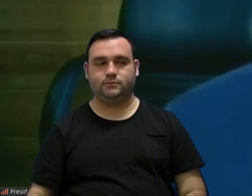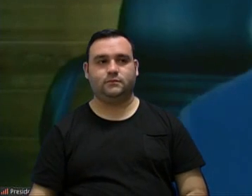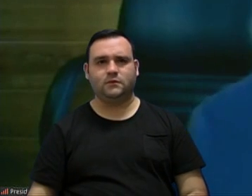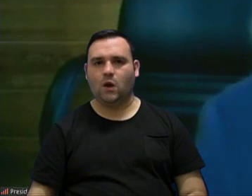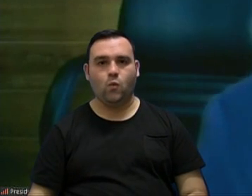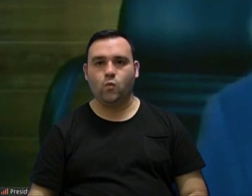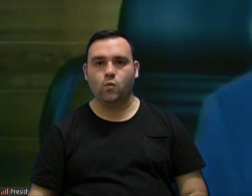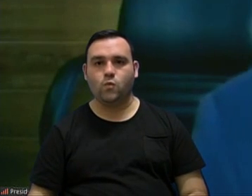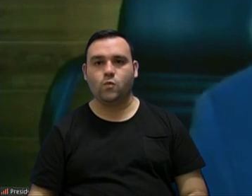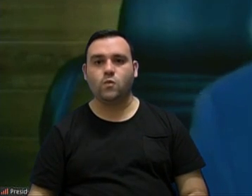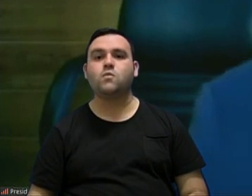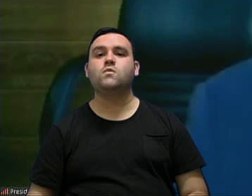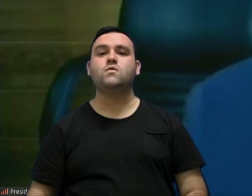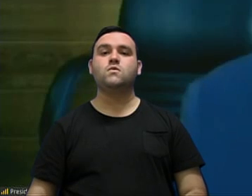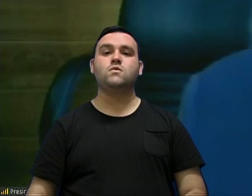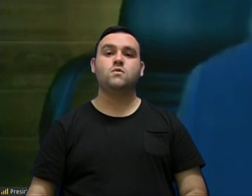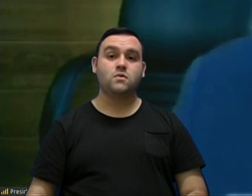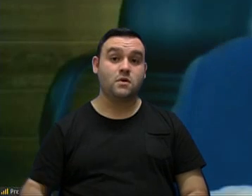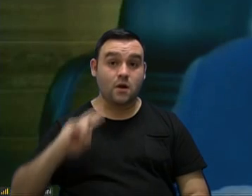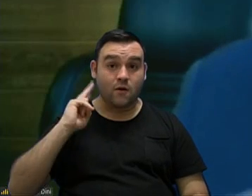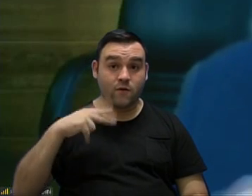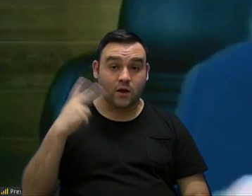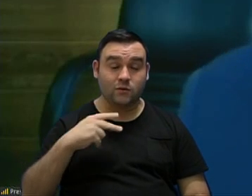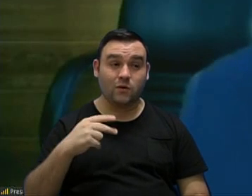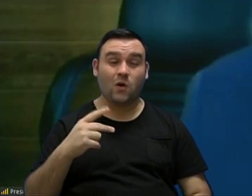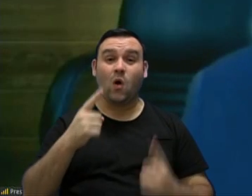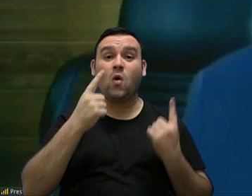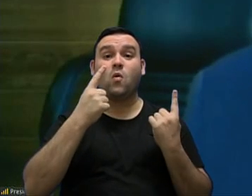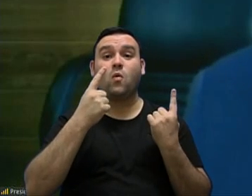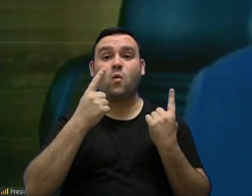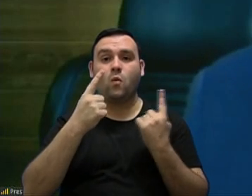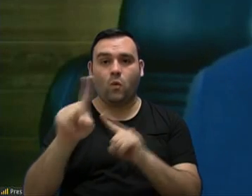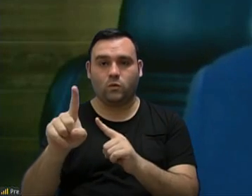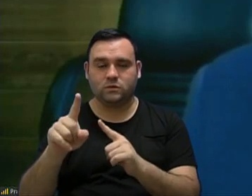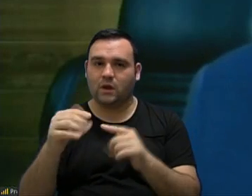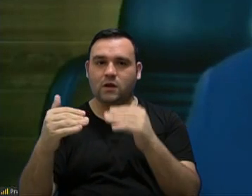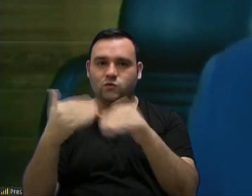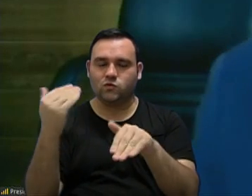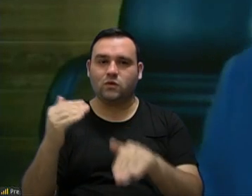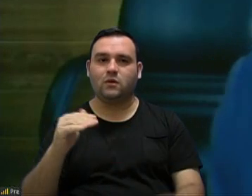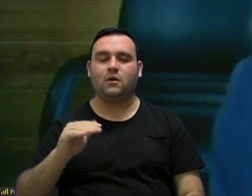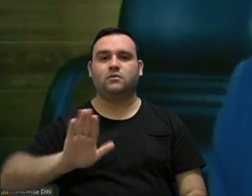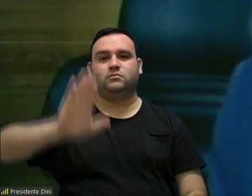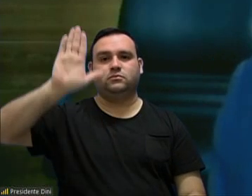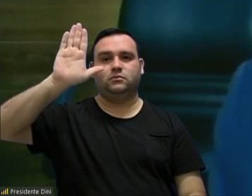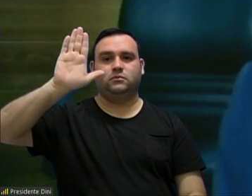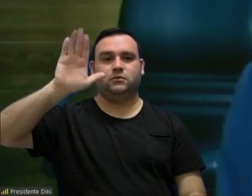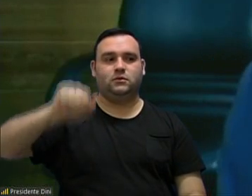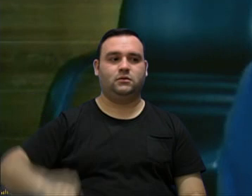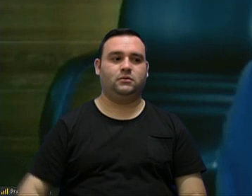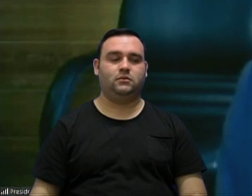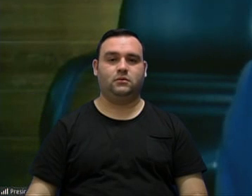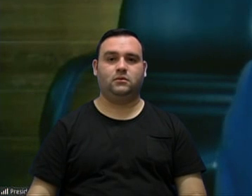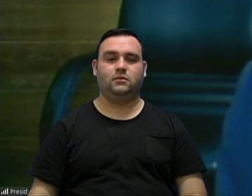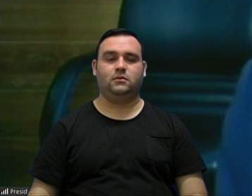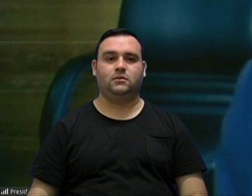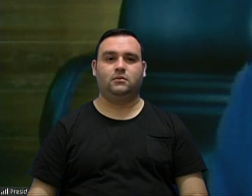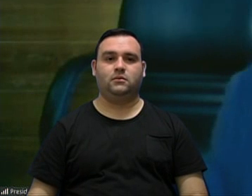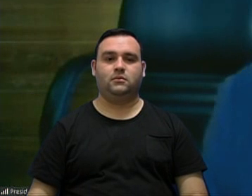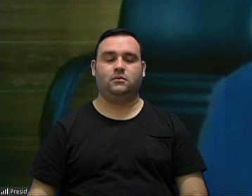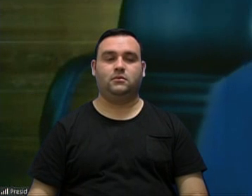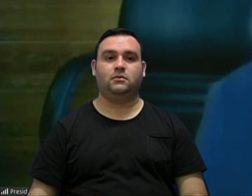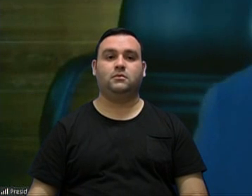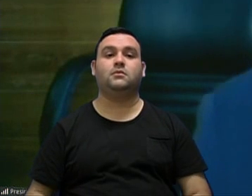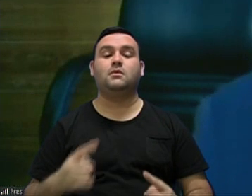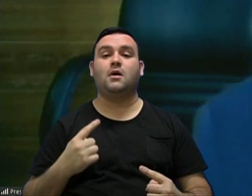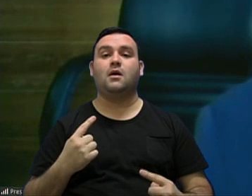não? Então, os vereadores contrários se manifestem.